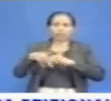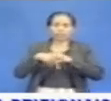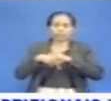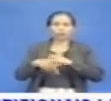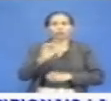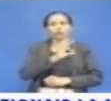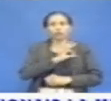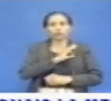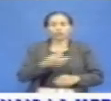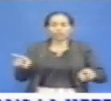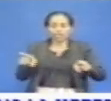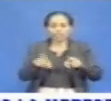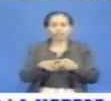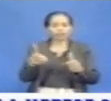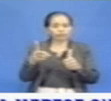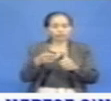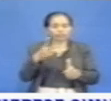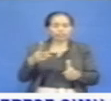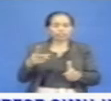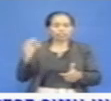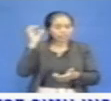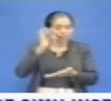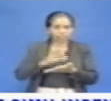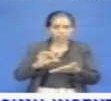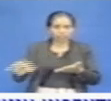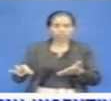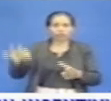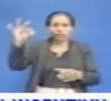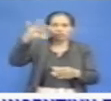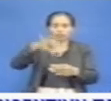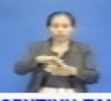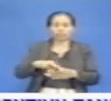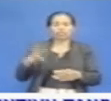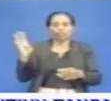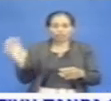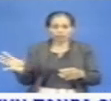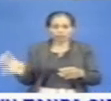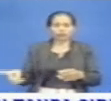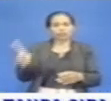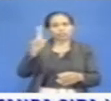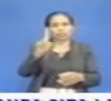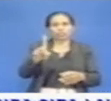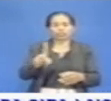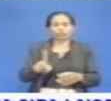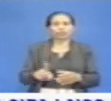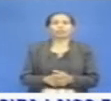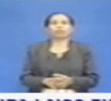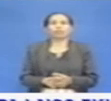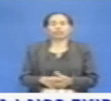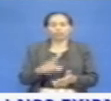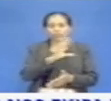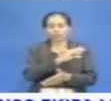nuder vice-secretária Parlamento Nacional, o votos a favor, hat nulo resin ida, contra zero,